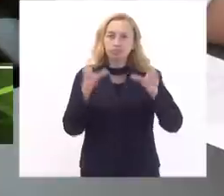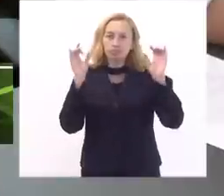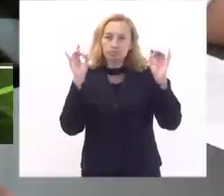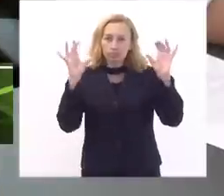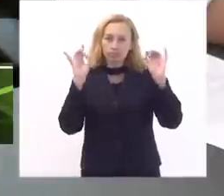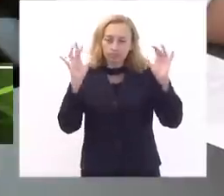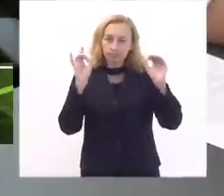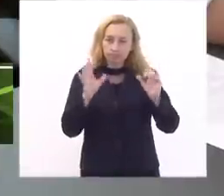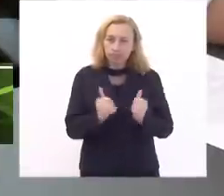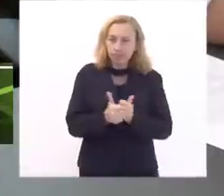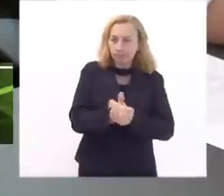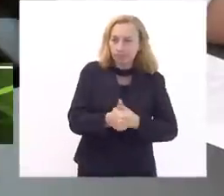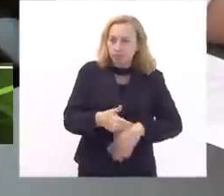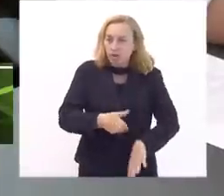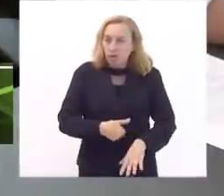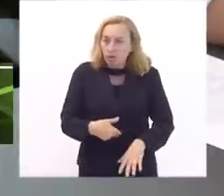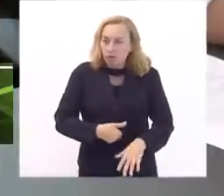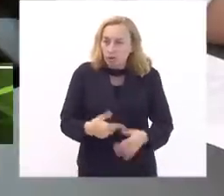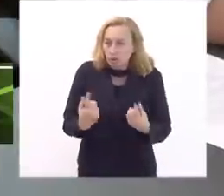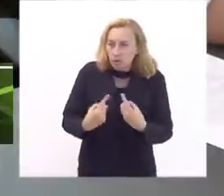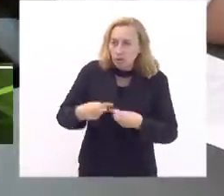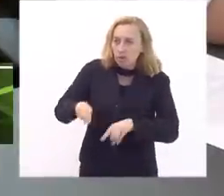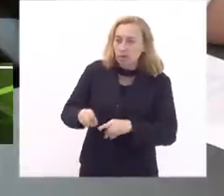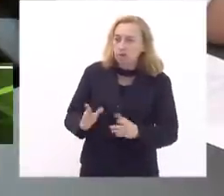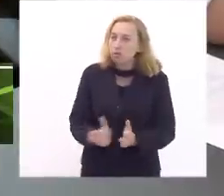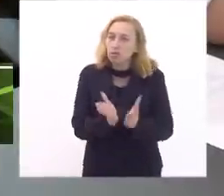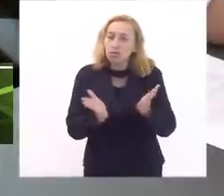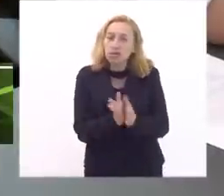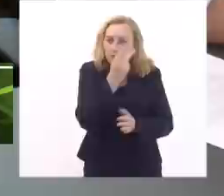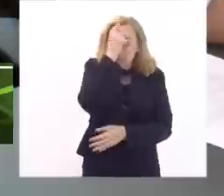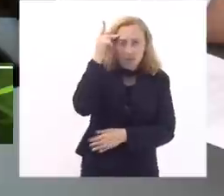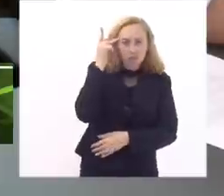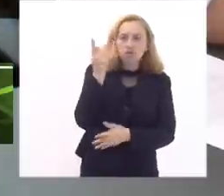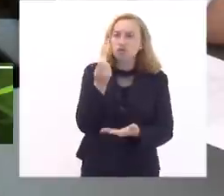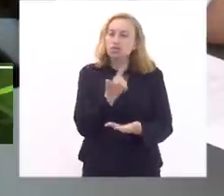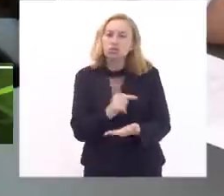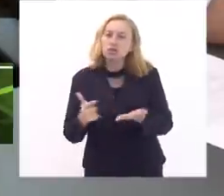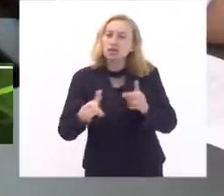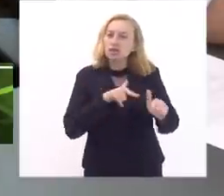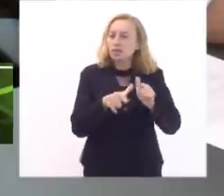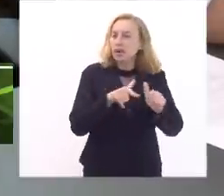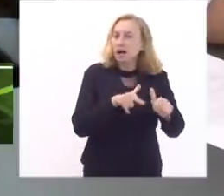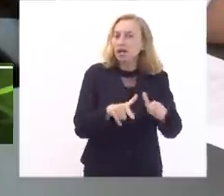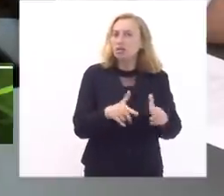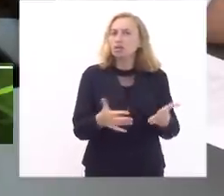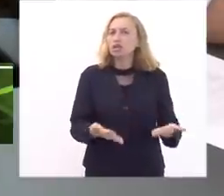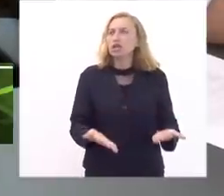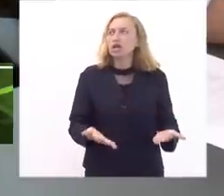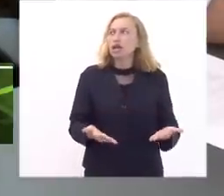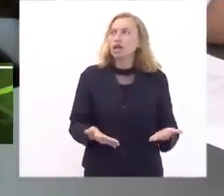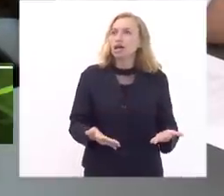Especial de Enfrentamento à Miséria e Combate à Pobreza, com pessoas que estão desempregadas, que não têm